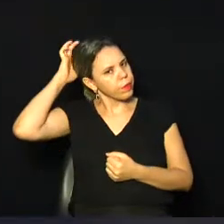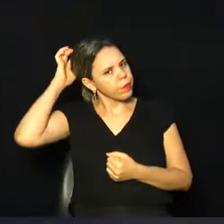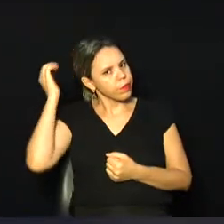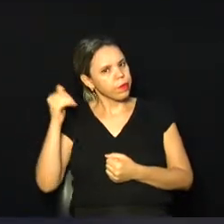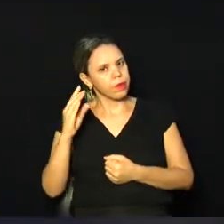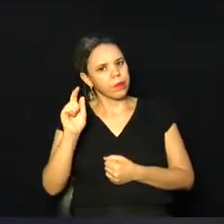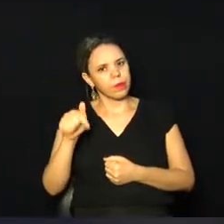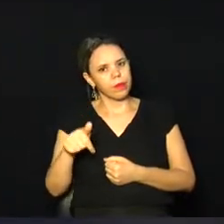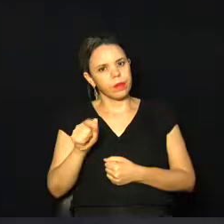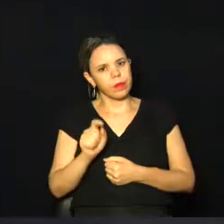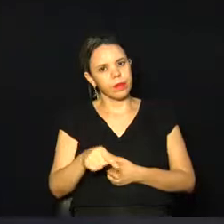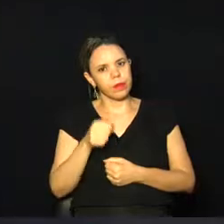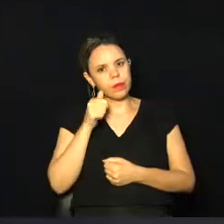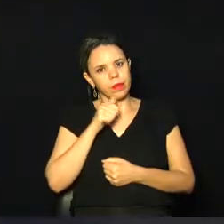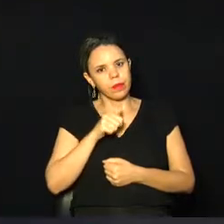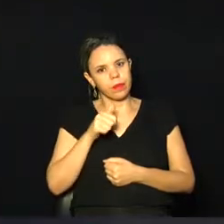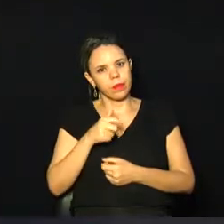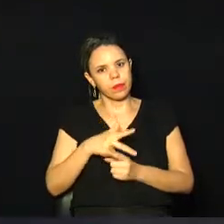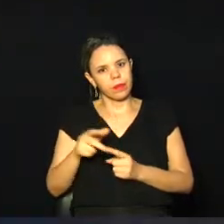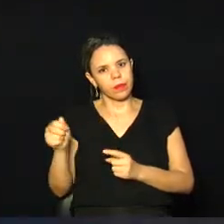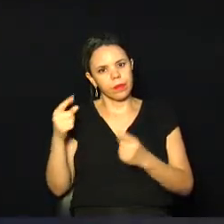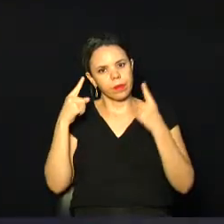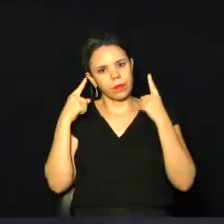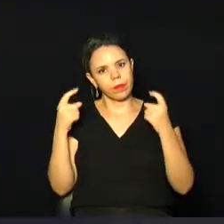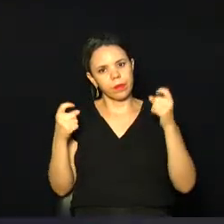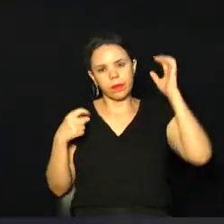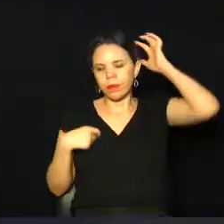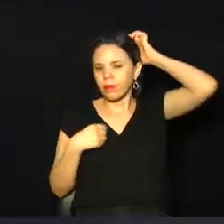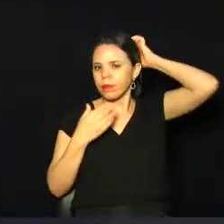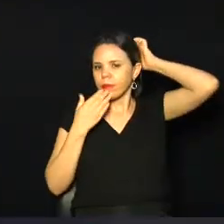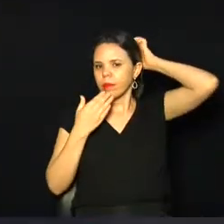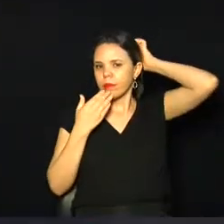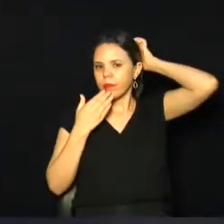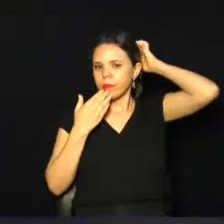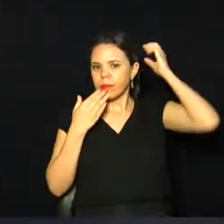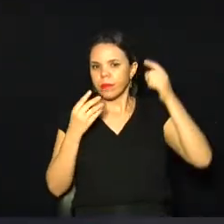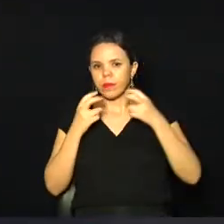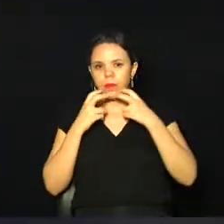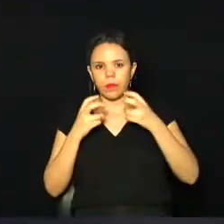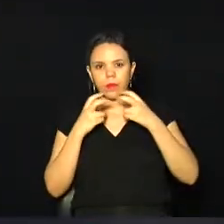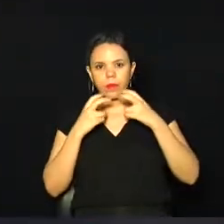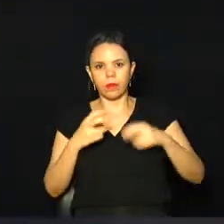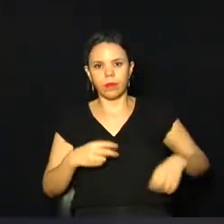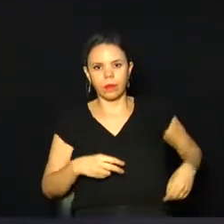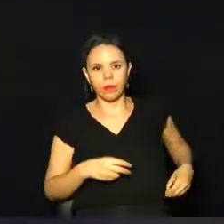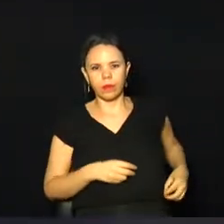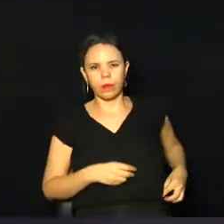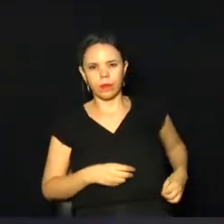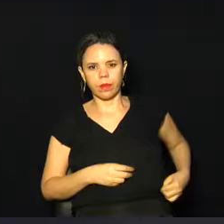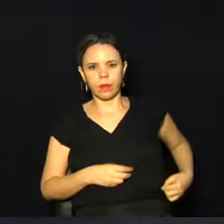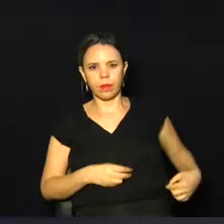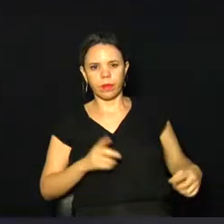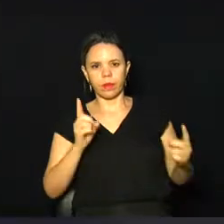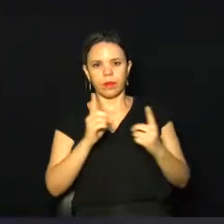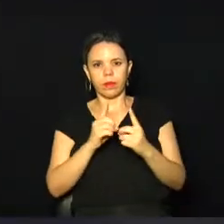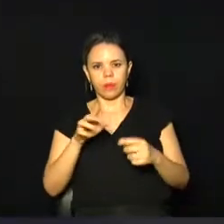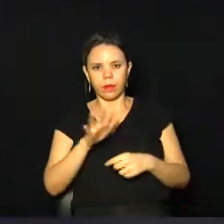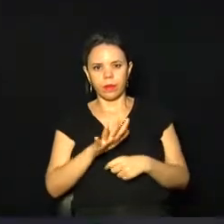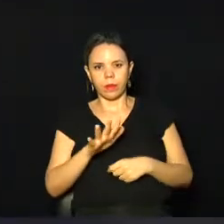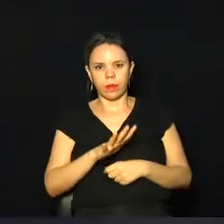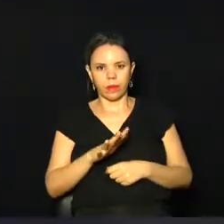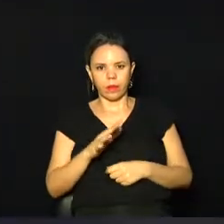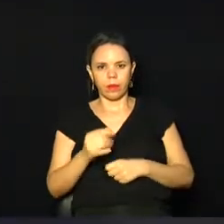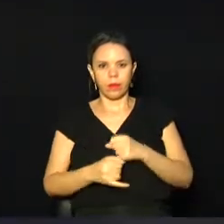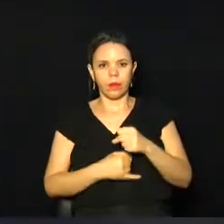7.000 mulheres a saírem da violência. Um pedido de socorro com atendimento